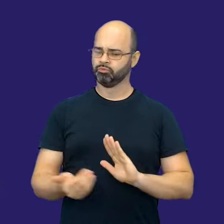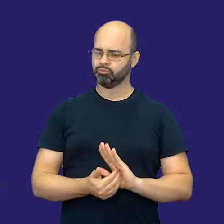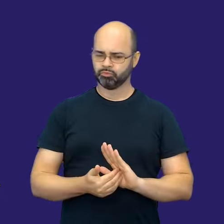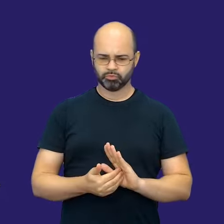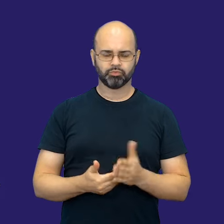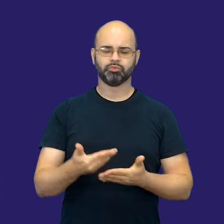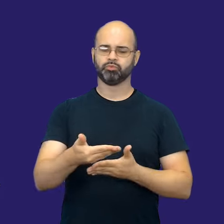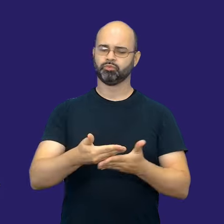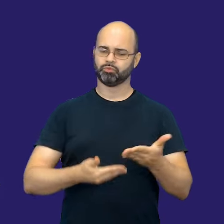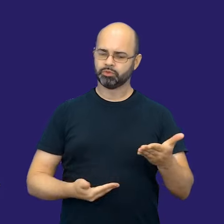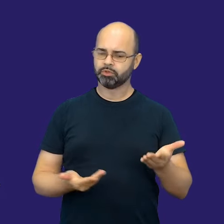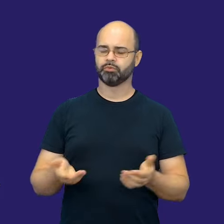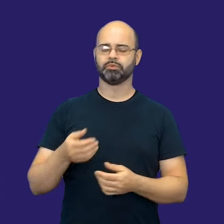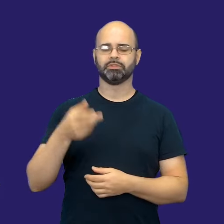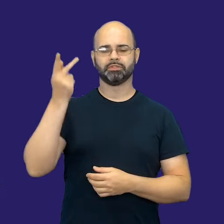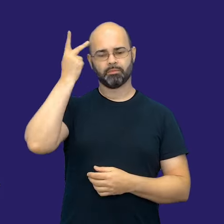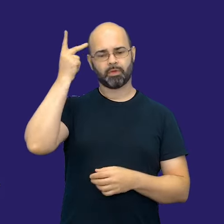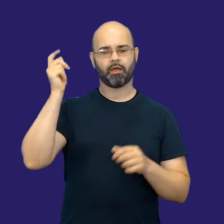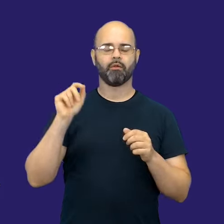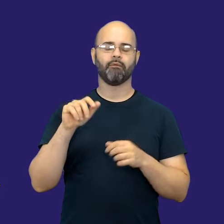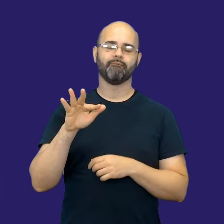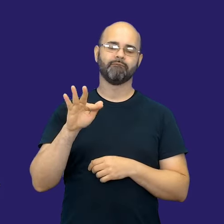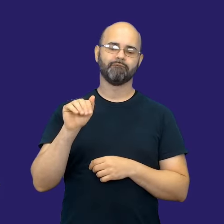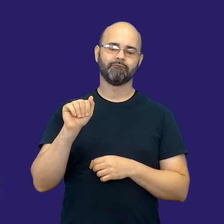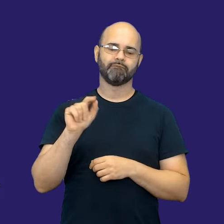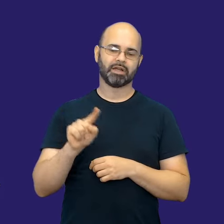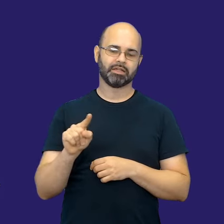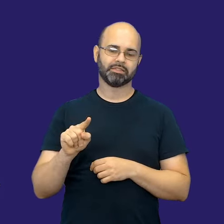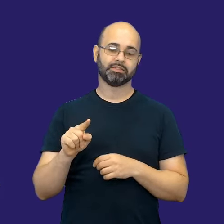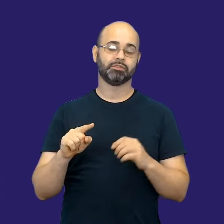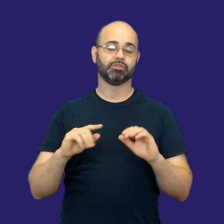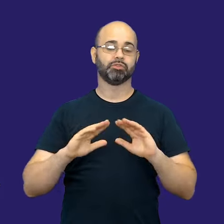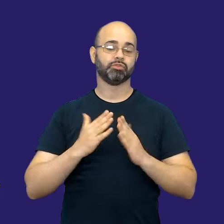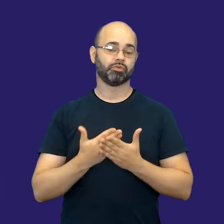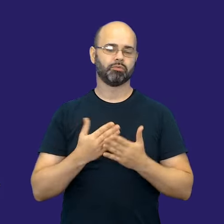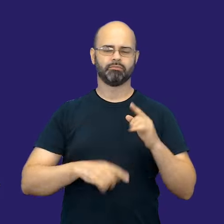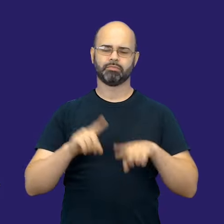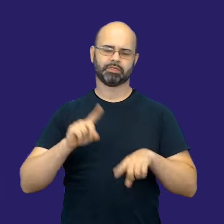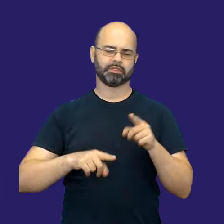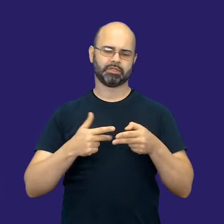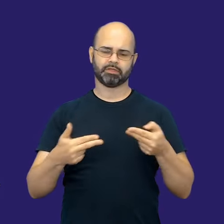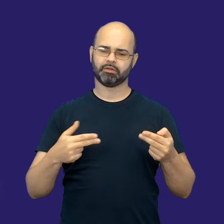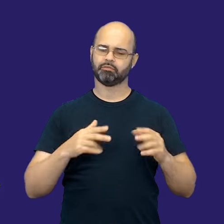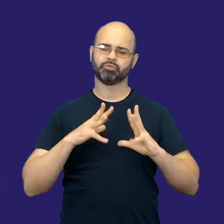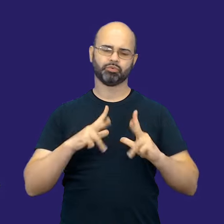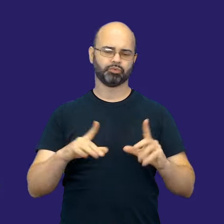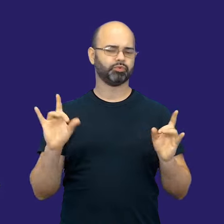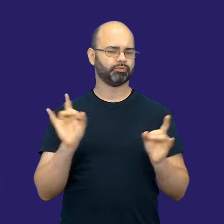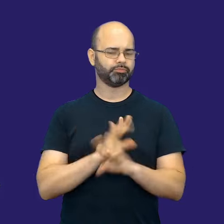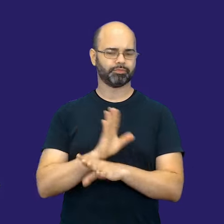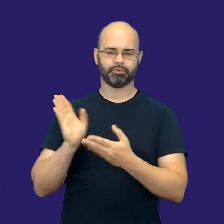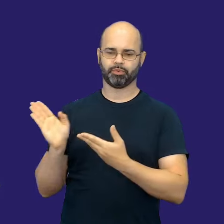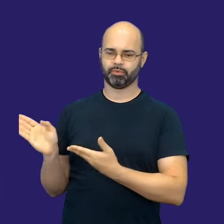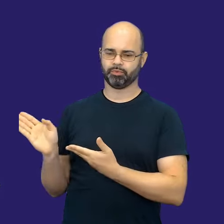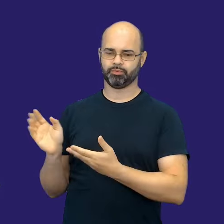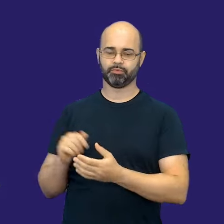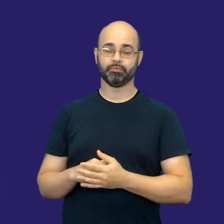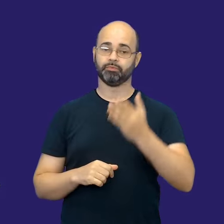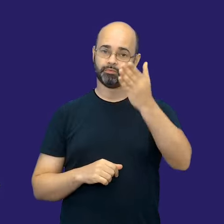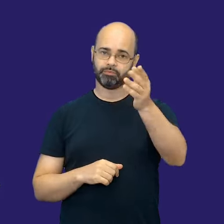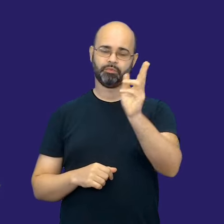Faz Escola, e assim por diante, material de acesso. Professor, se você tiver